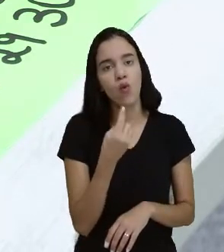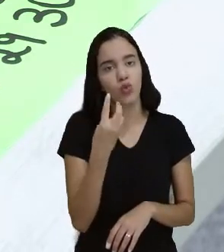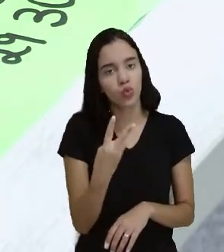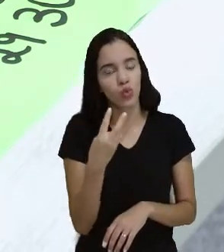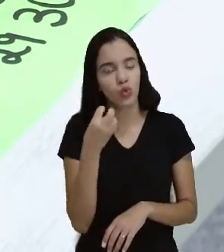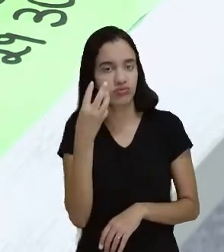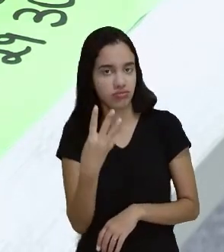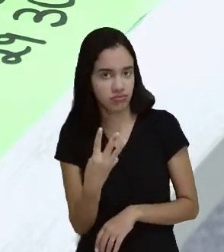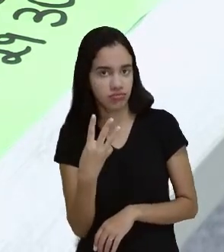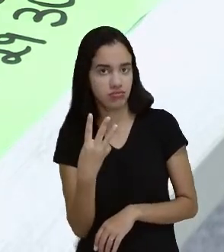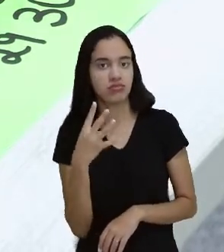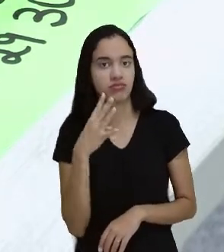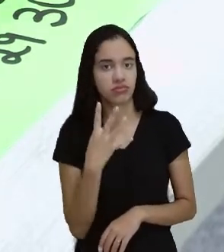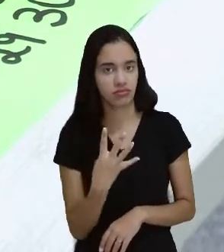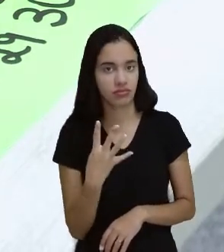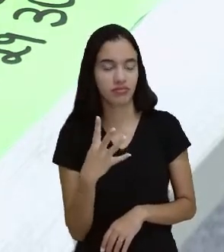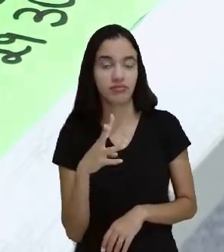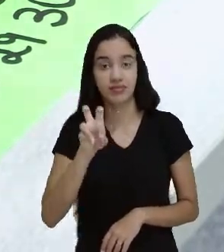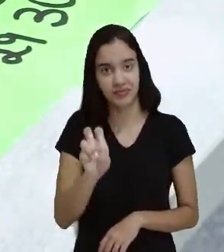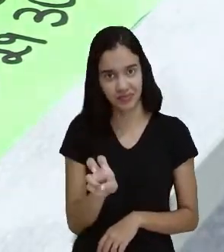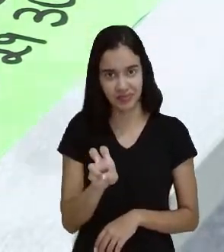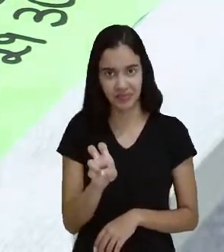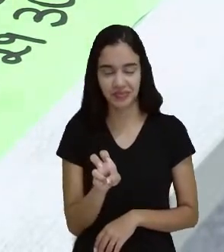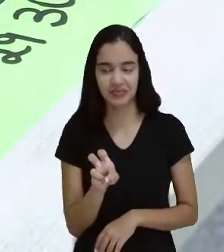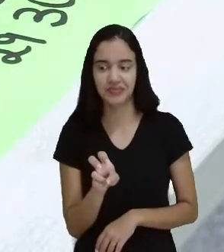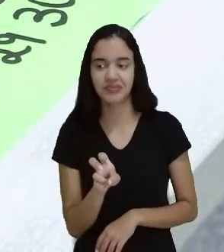1, 2, 3, 4,